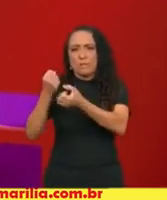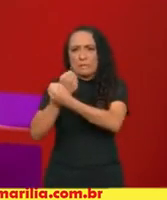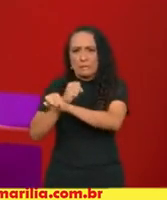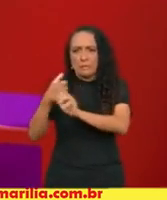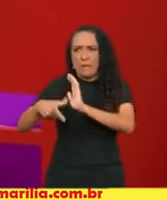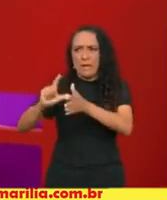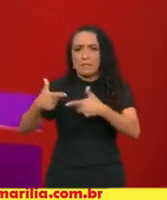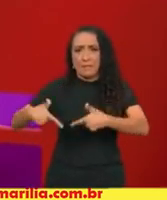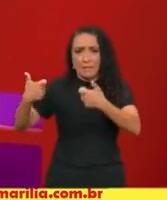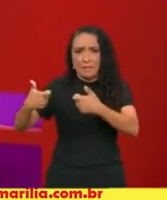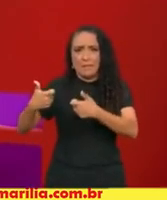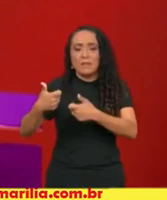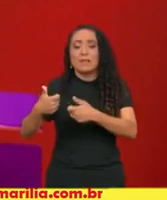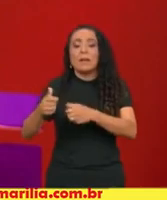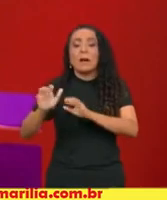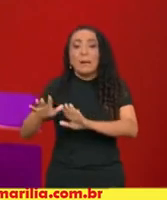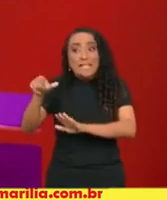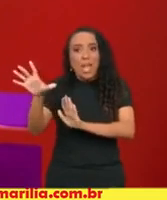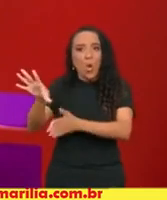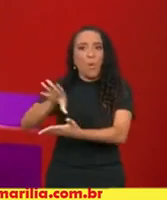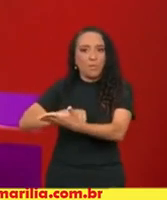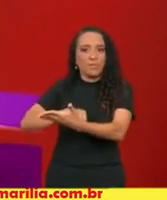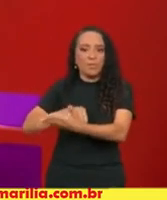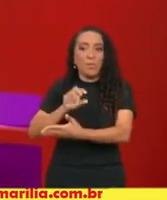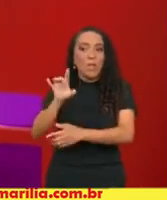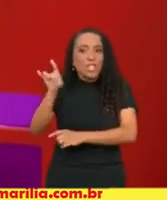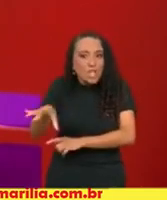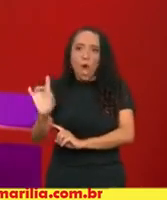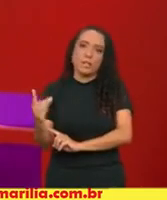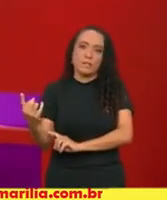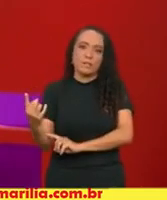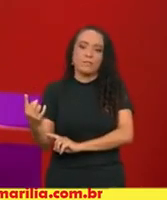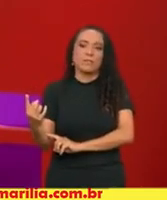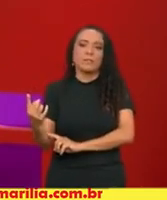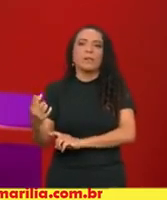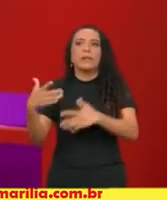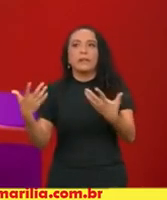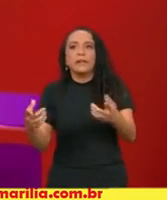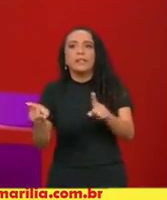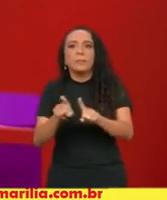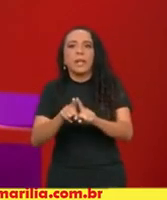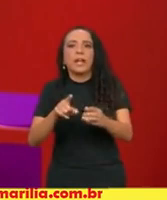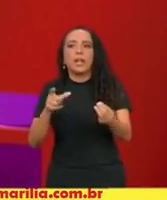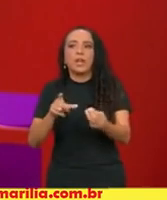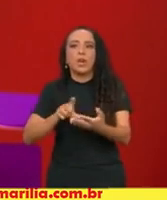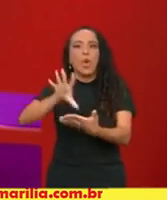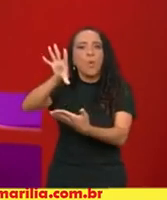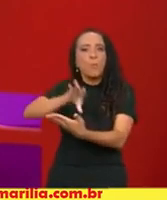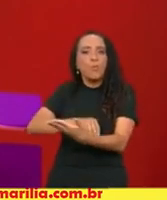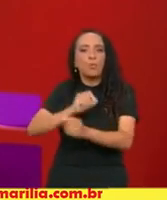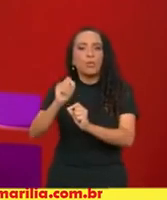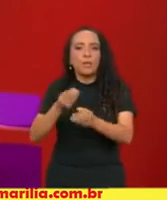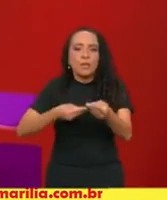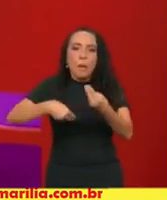de Secessão. Esse é o modelo. E não apenas esse teria que ser o modelo. O modelo é também um